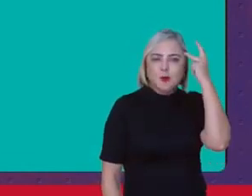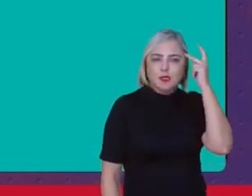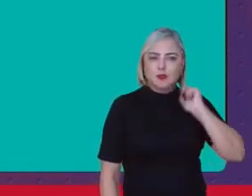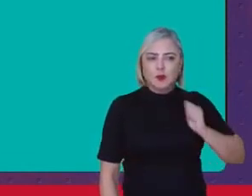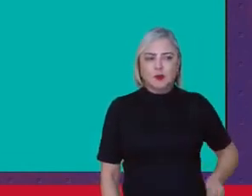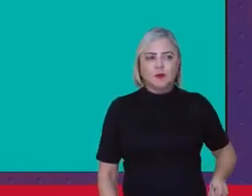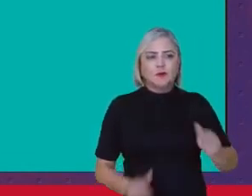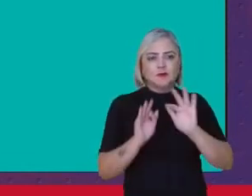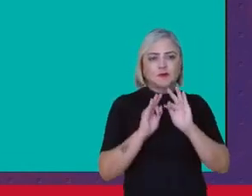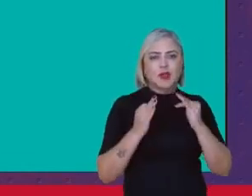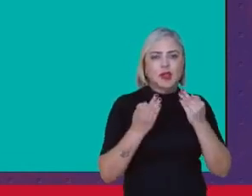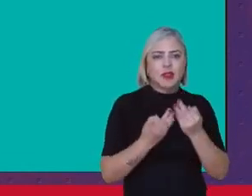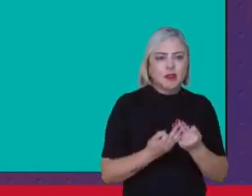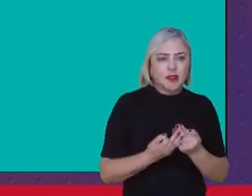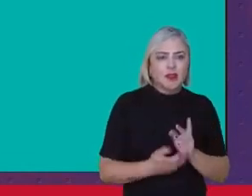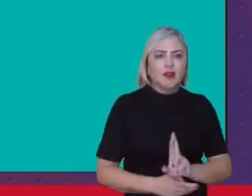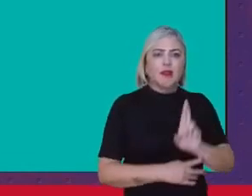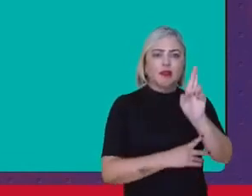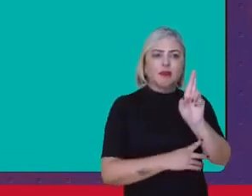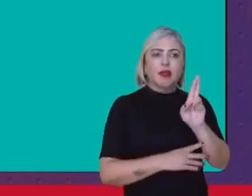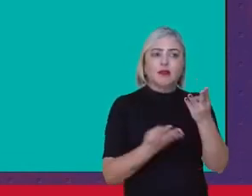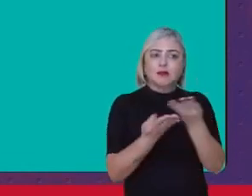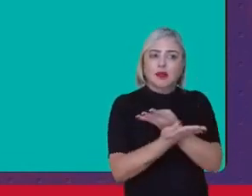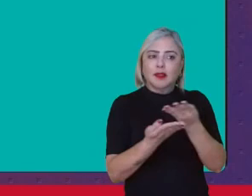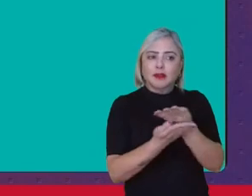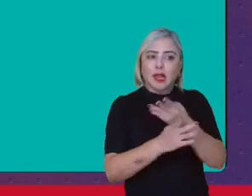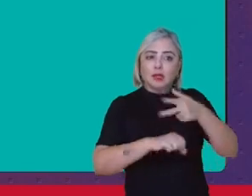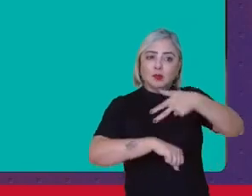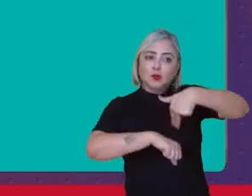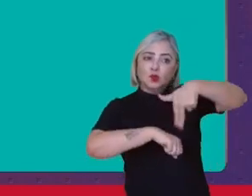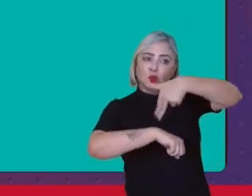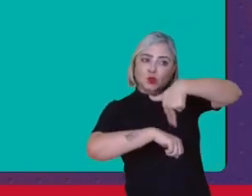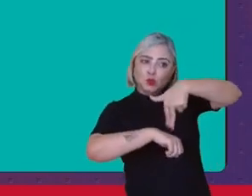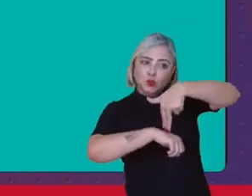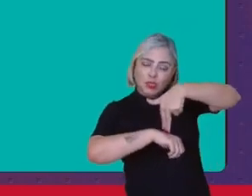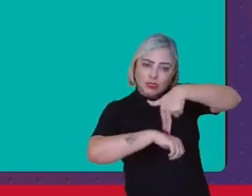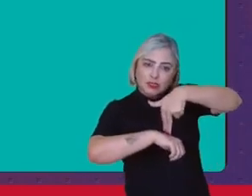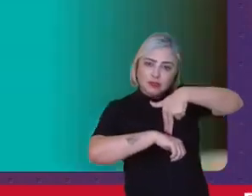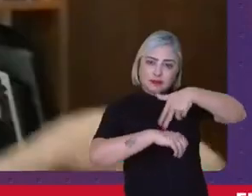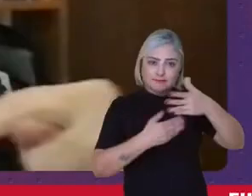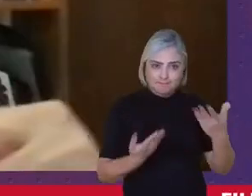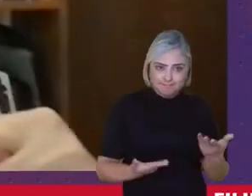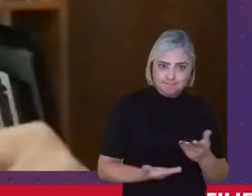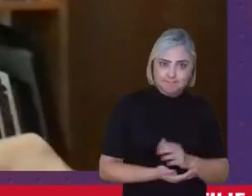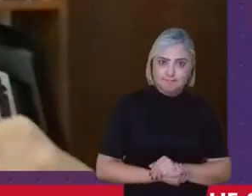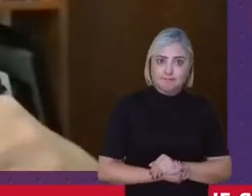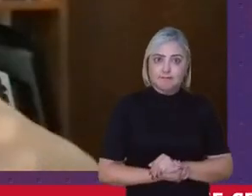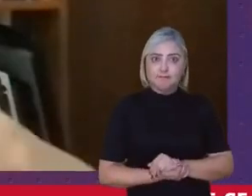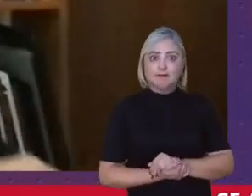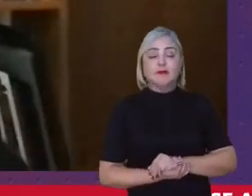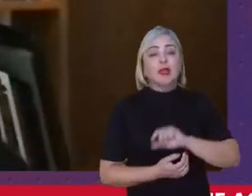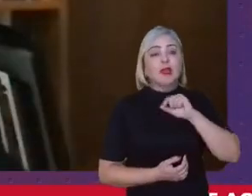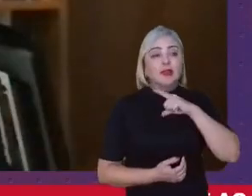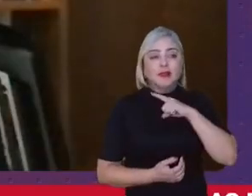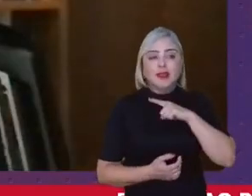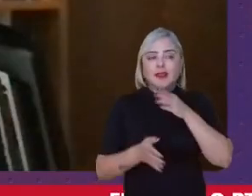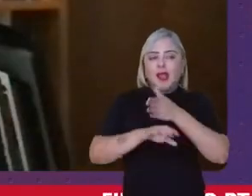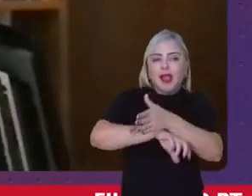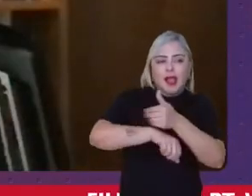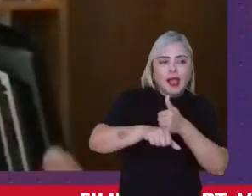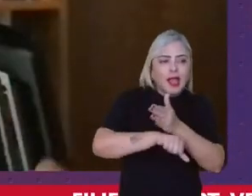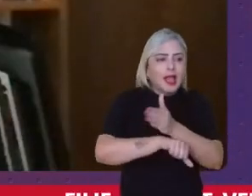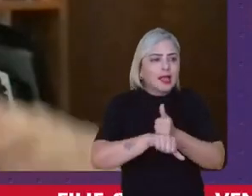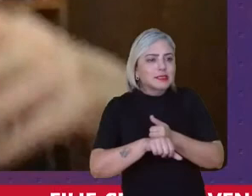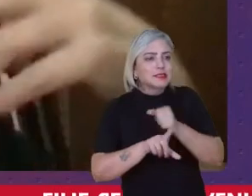Bolsa Família, referenciadas na rede de assistência social, portanto, indo ao centro de referência em assistência social, tendo acesso